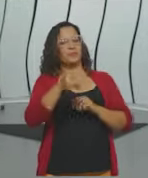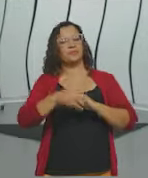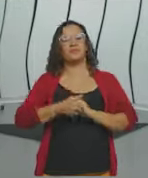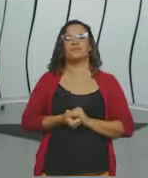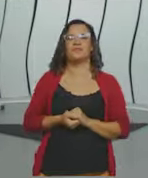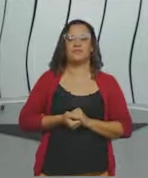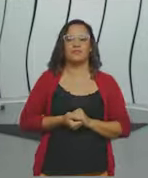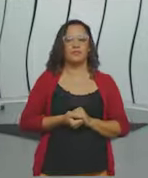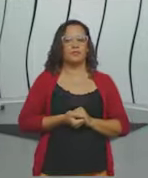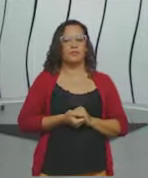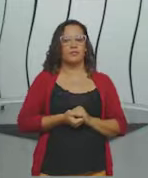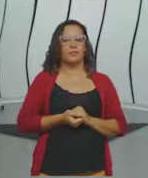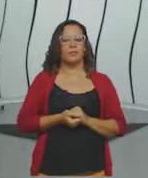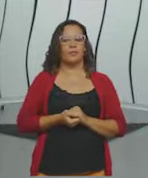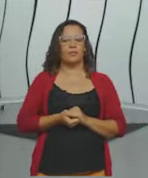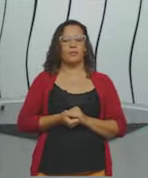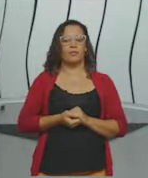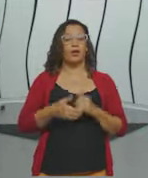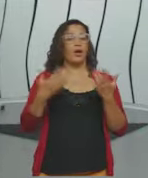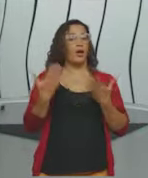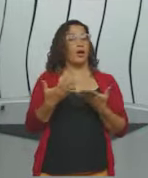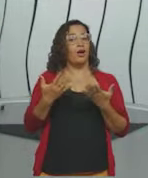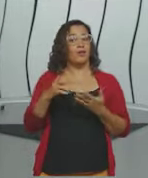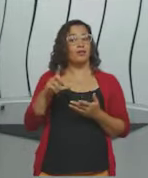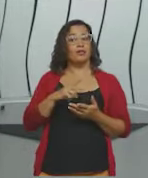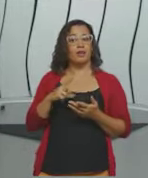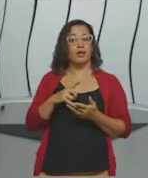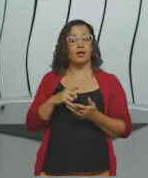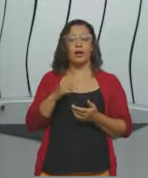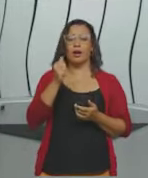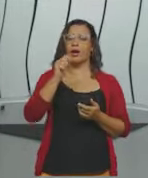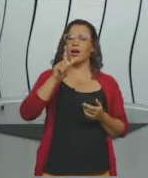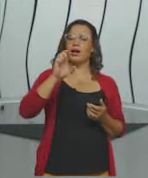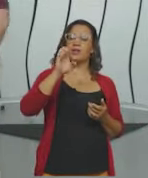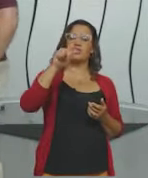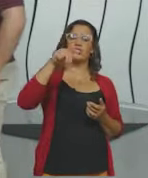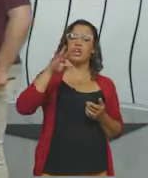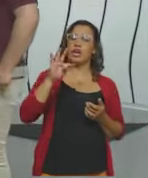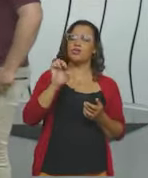A ação é só o primeiro. Aqui agora nós temos o agente.